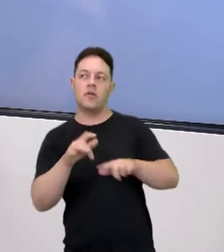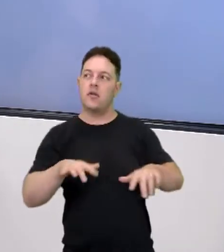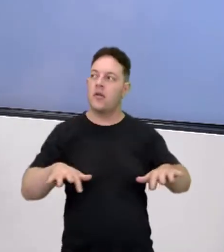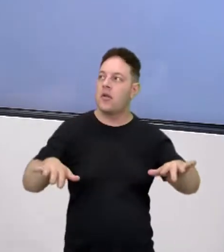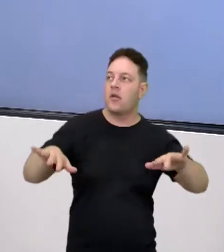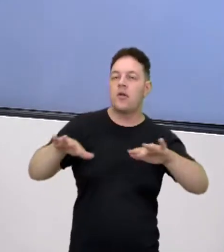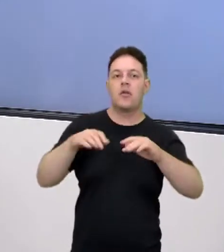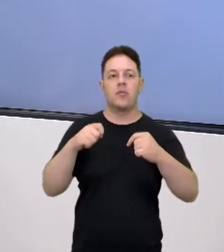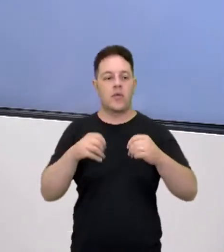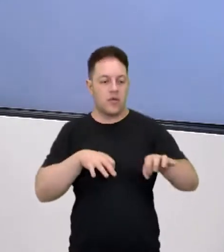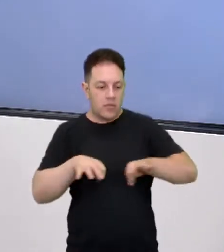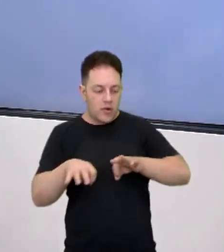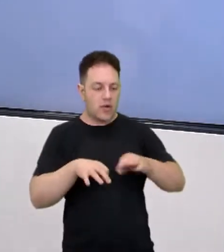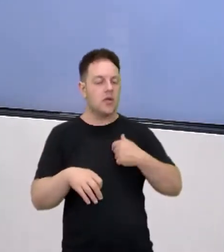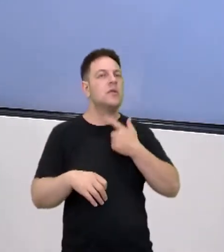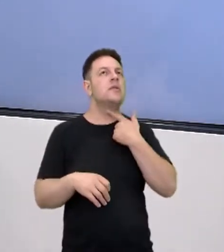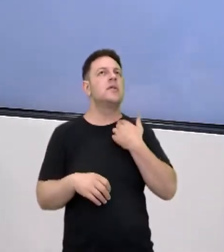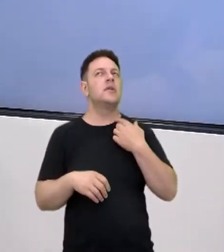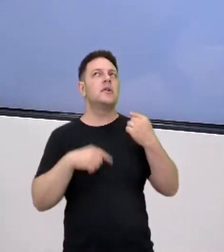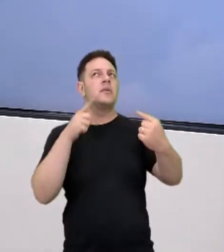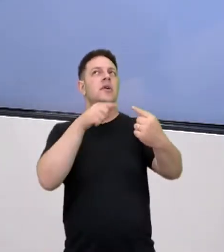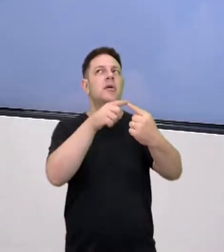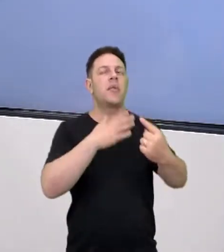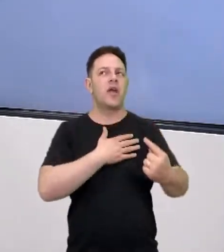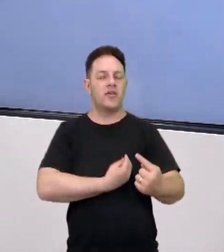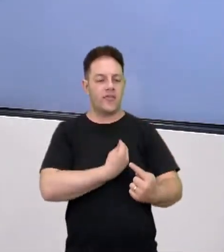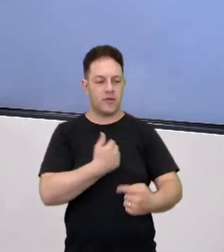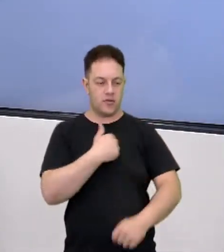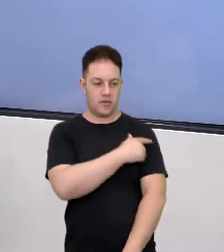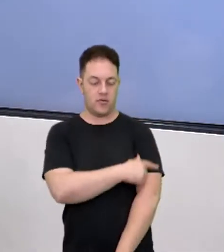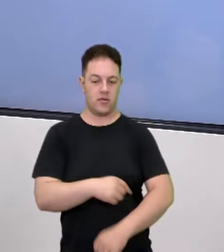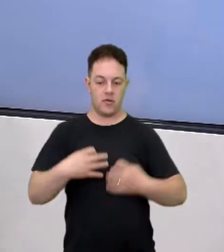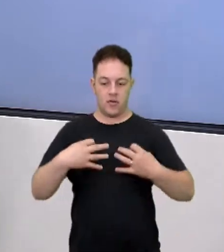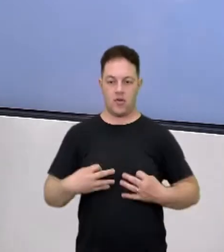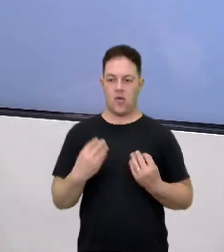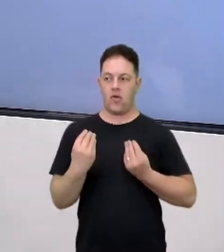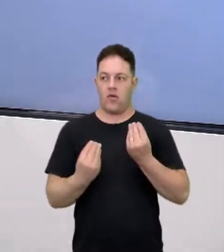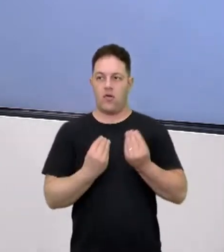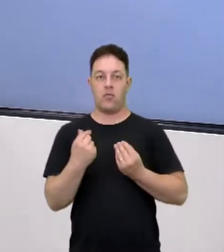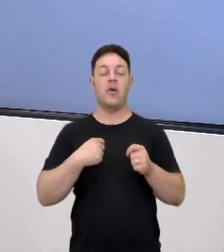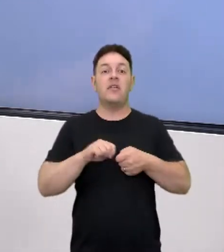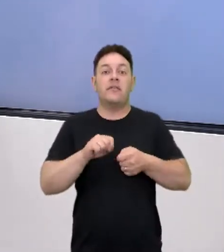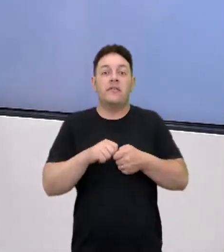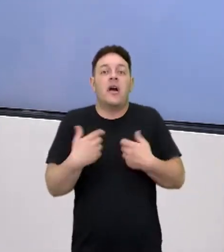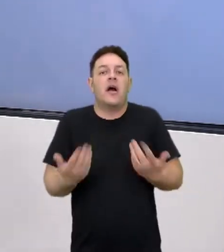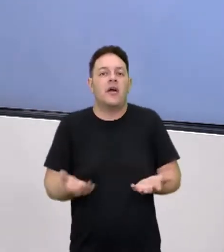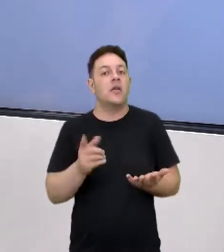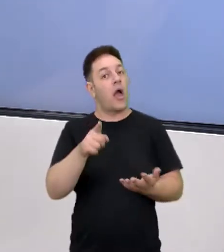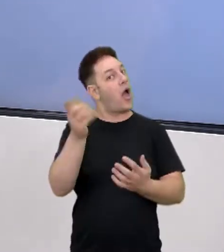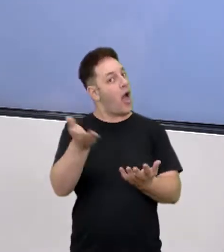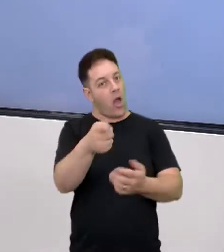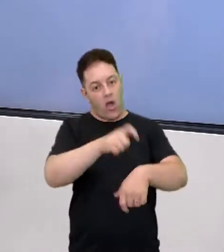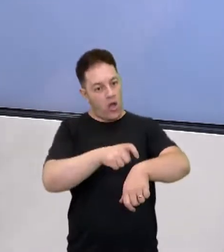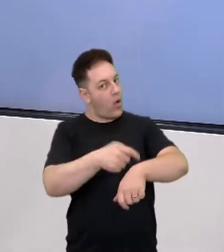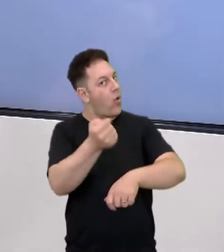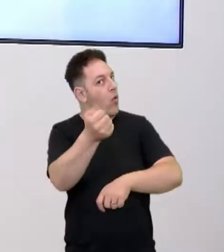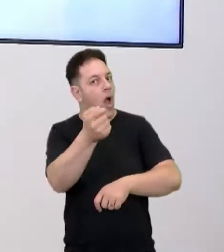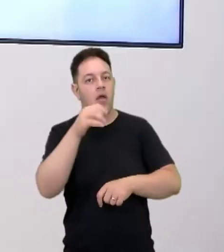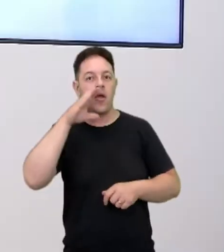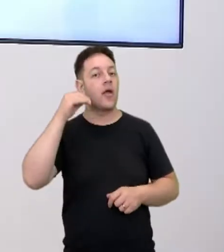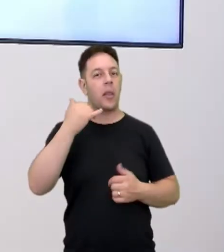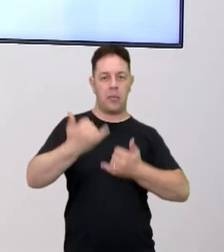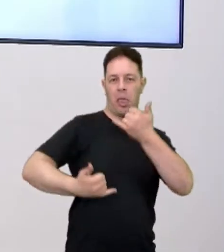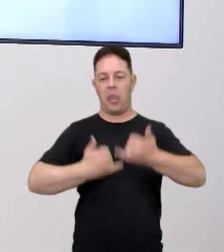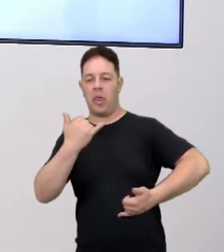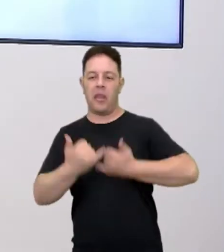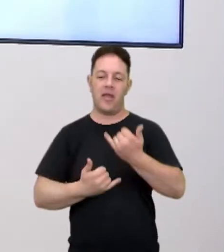tipo, o que você quer da sua vida, como você tem que se portar, o que você tem que fazer. Agora, você é quase um adulto, você não pode mais